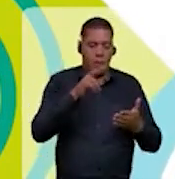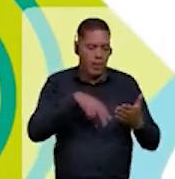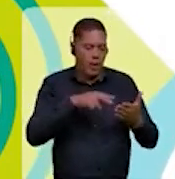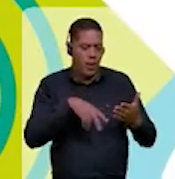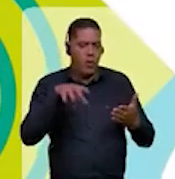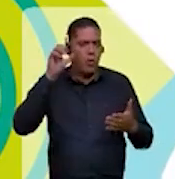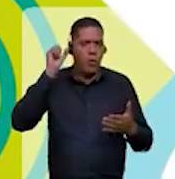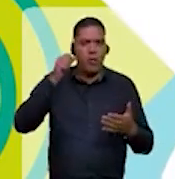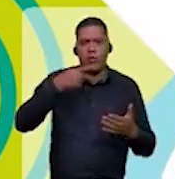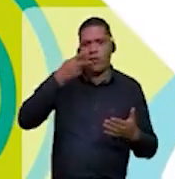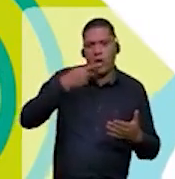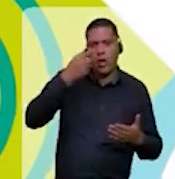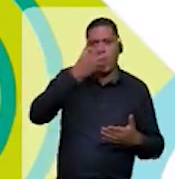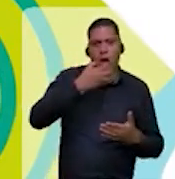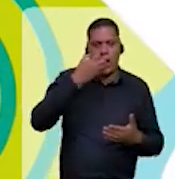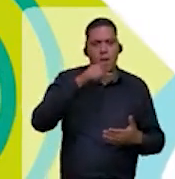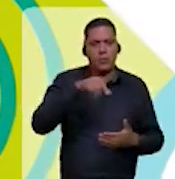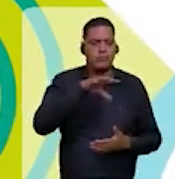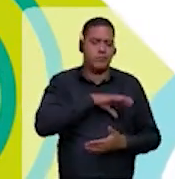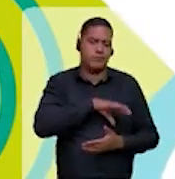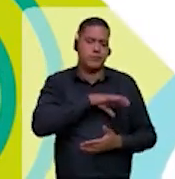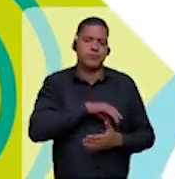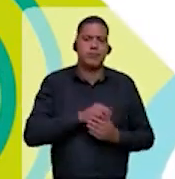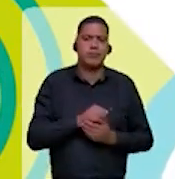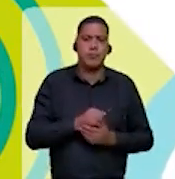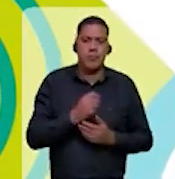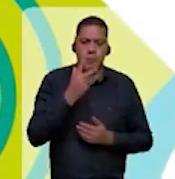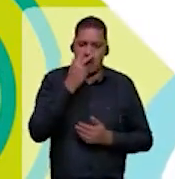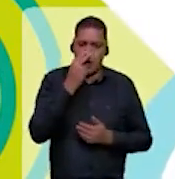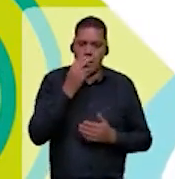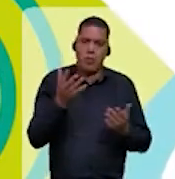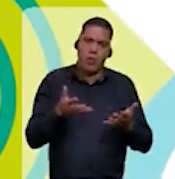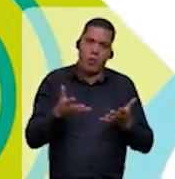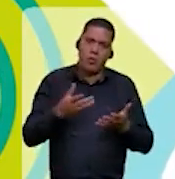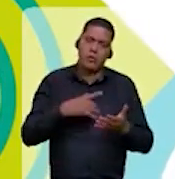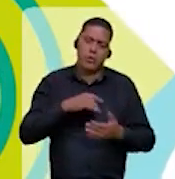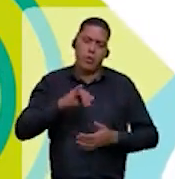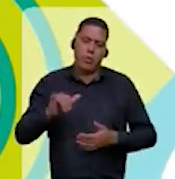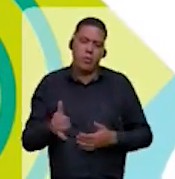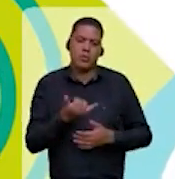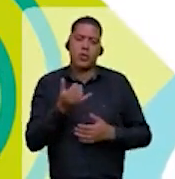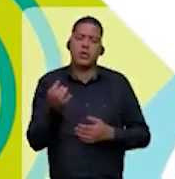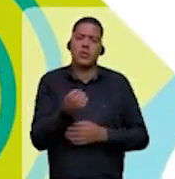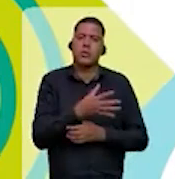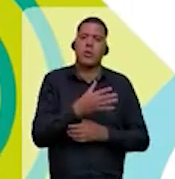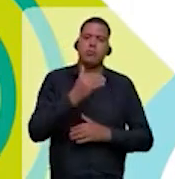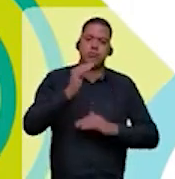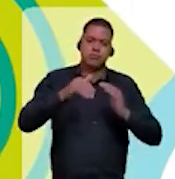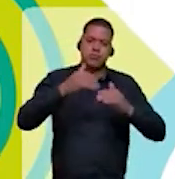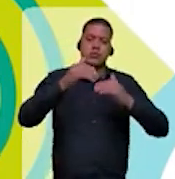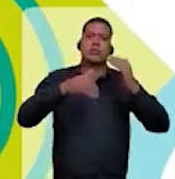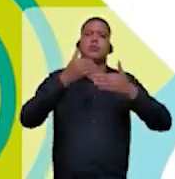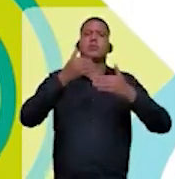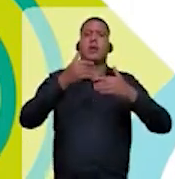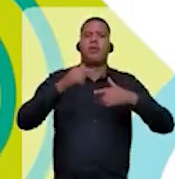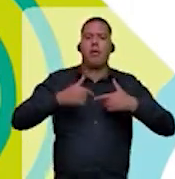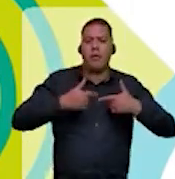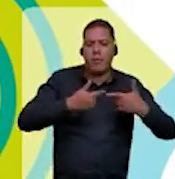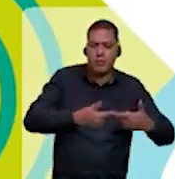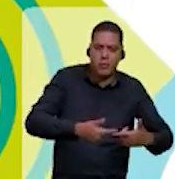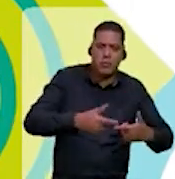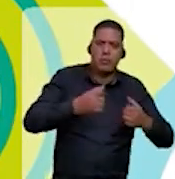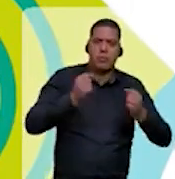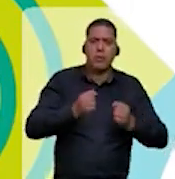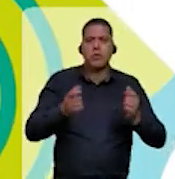e canta em português parece que hoje há condições e oportunidades novas para o desenvolvimento de ações que podem